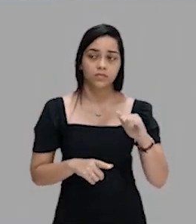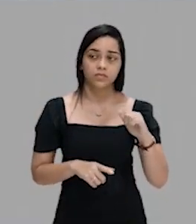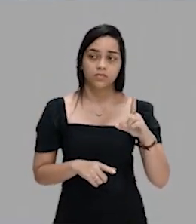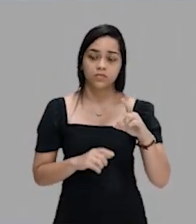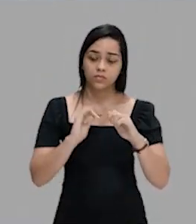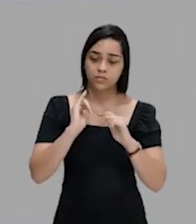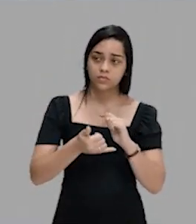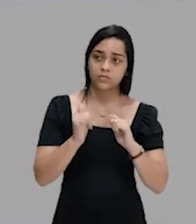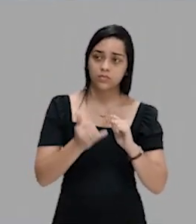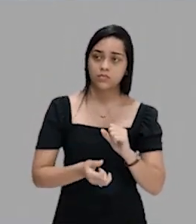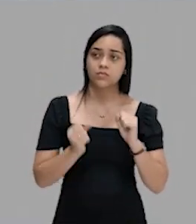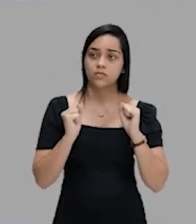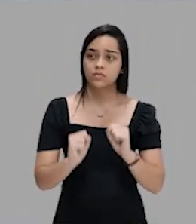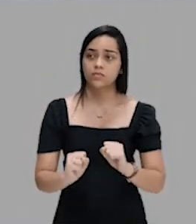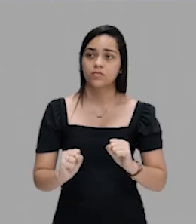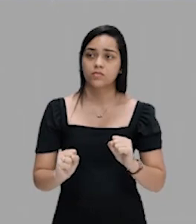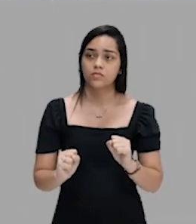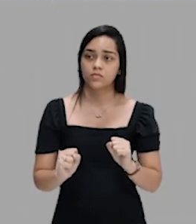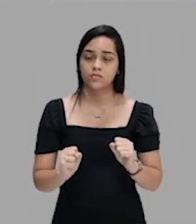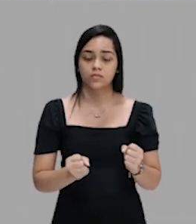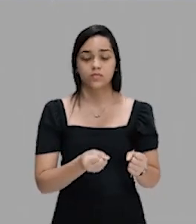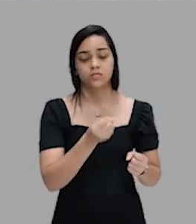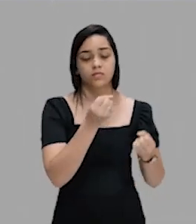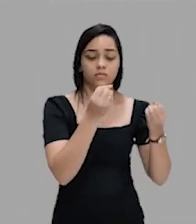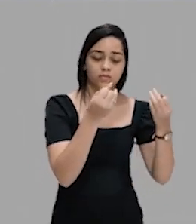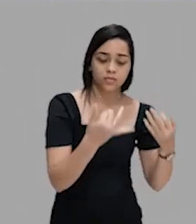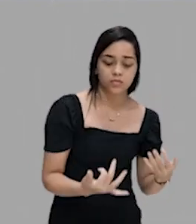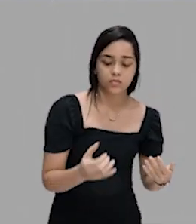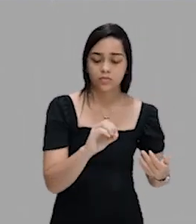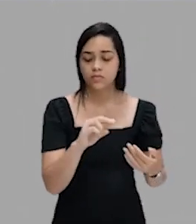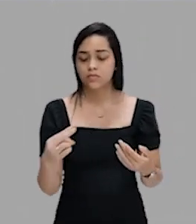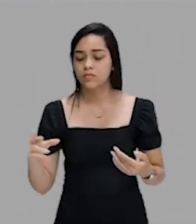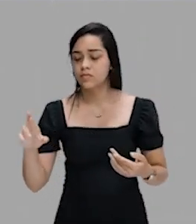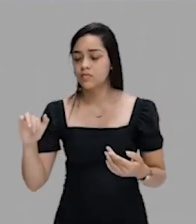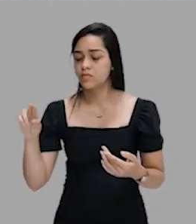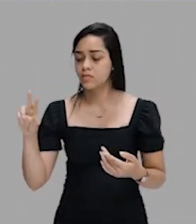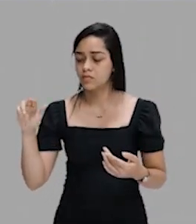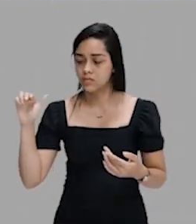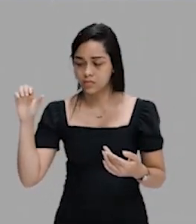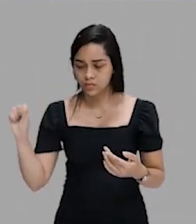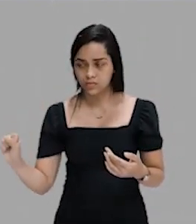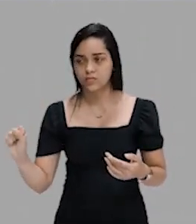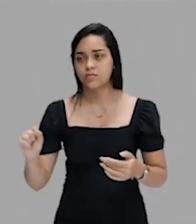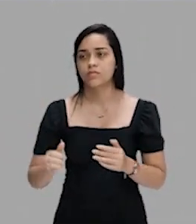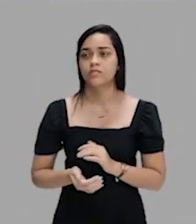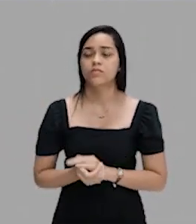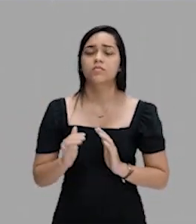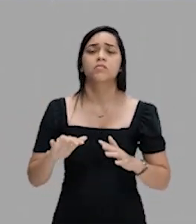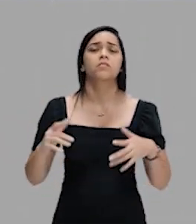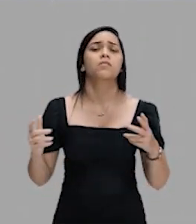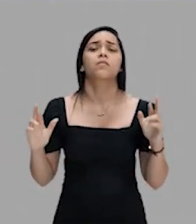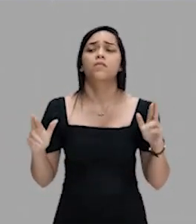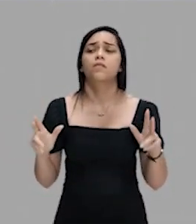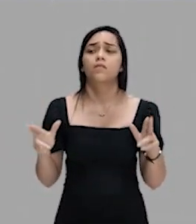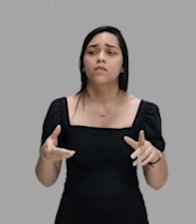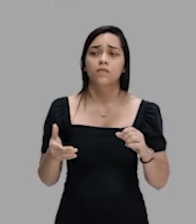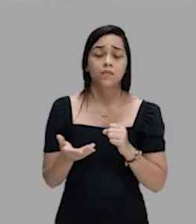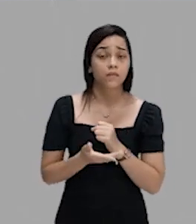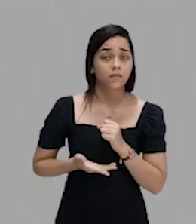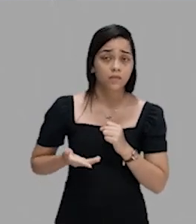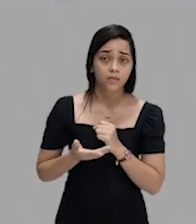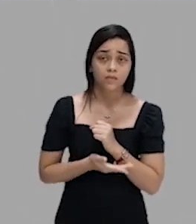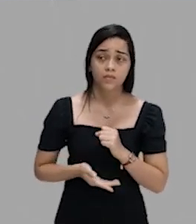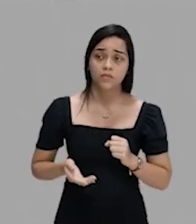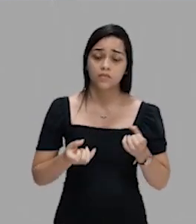adjetivas que podem ser explicativas ou restritivas qual a diferença básica